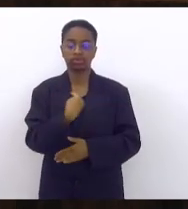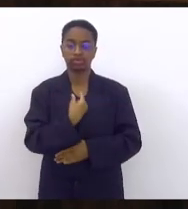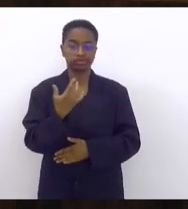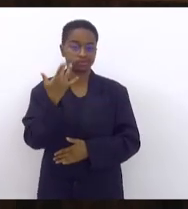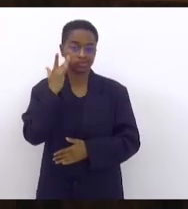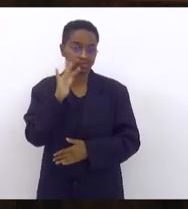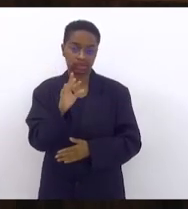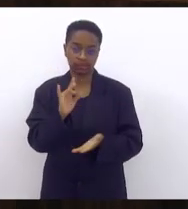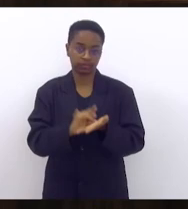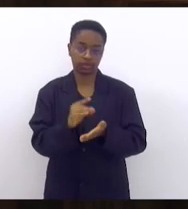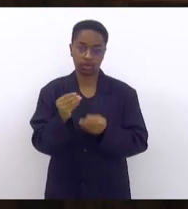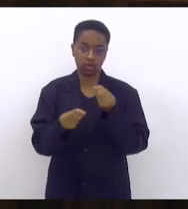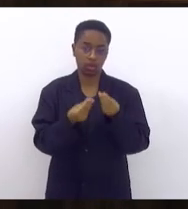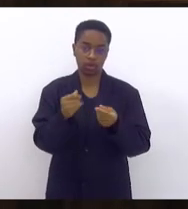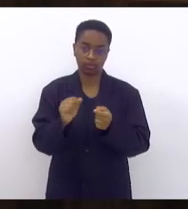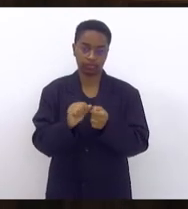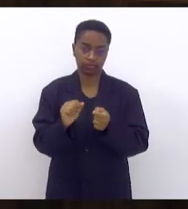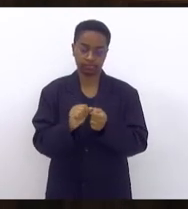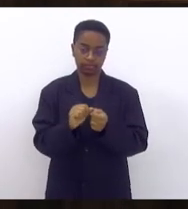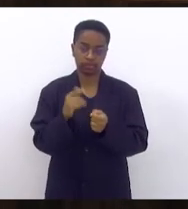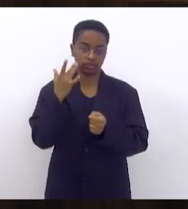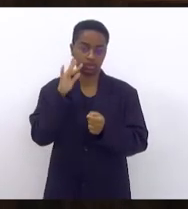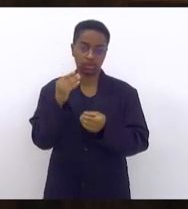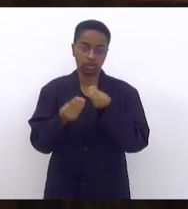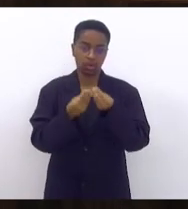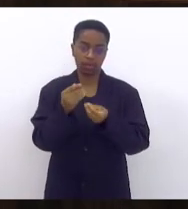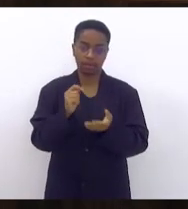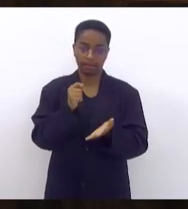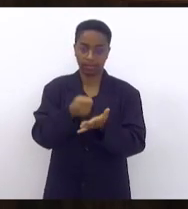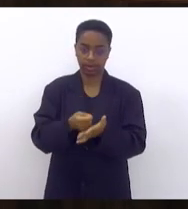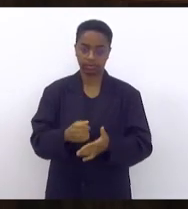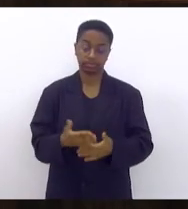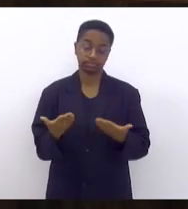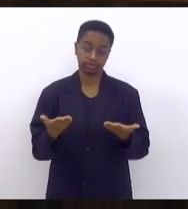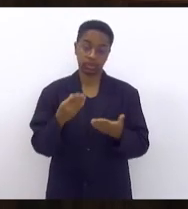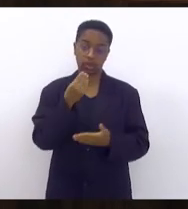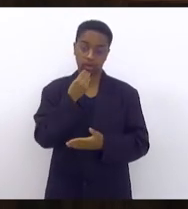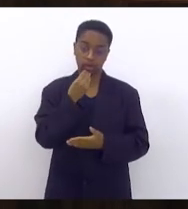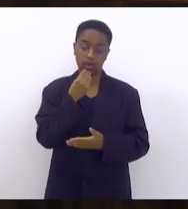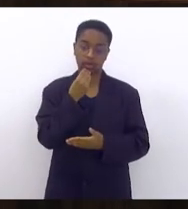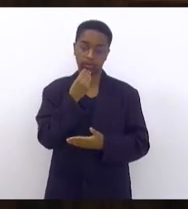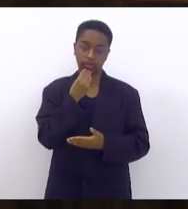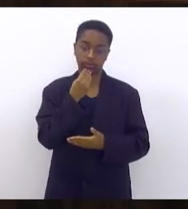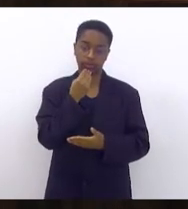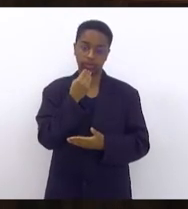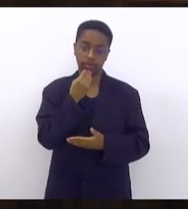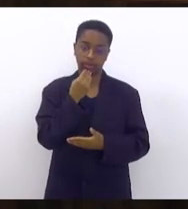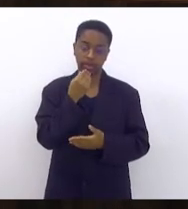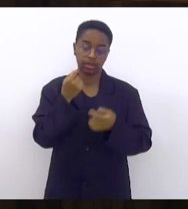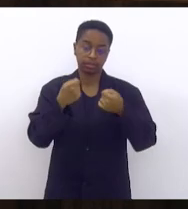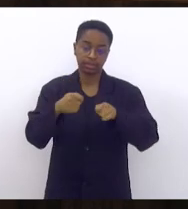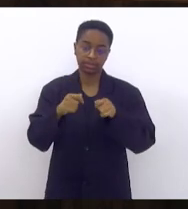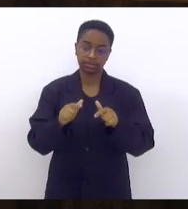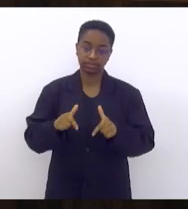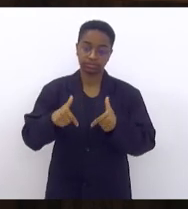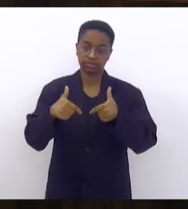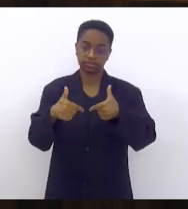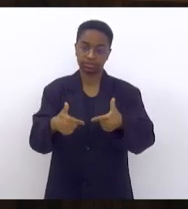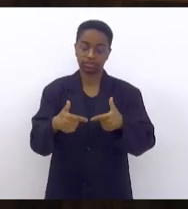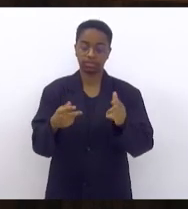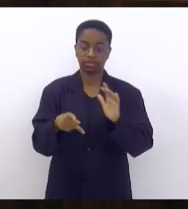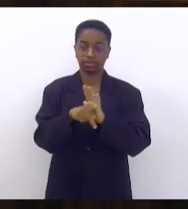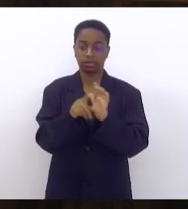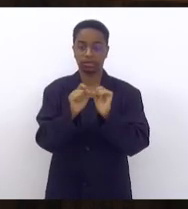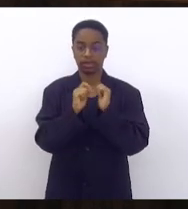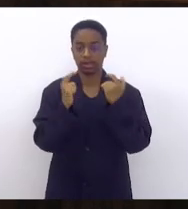como vai fazer o pagamento disso. Aí depende, obviamente, acho que da intervenção da